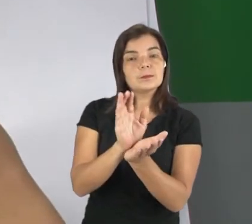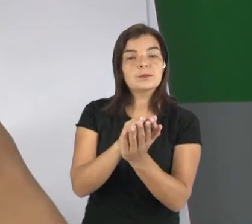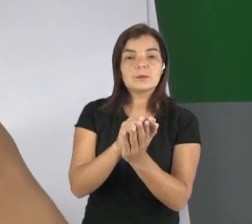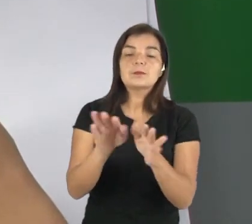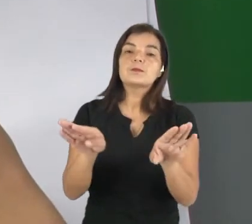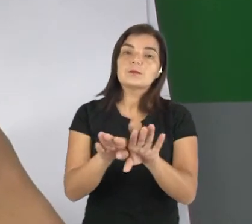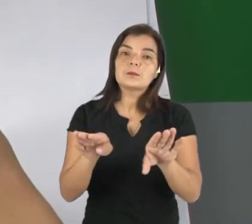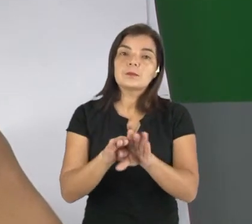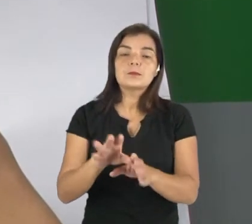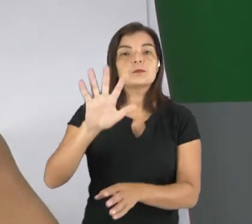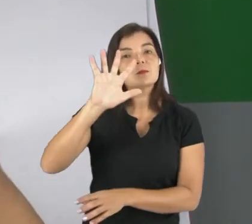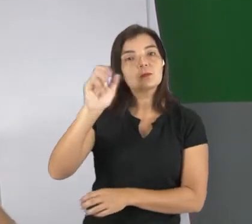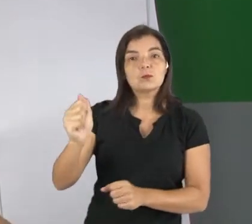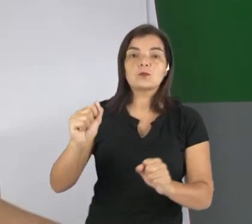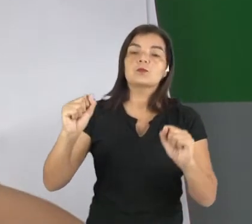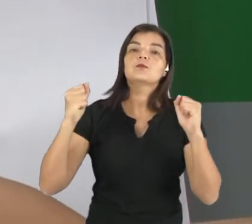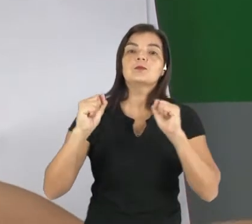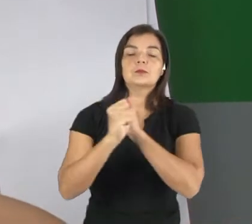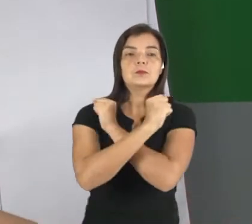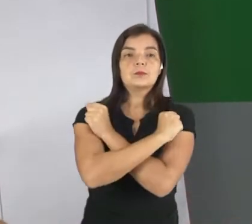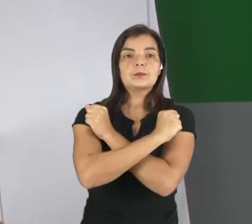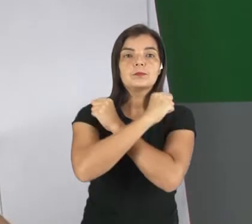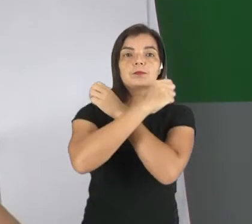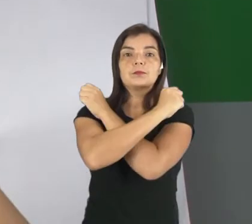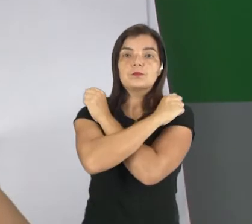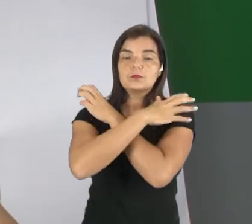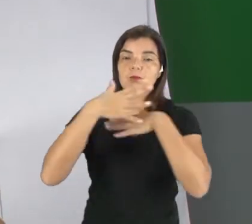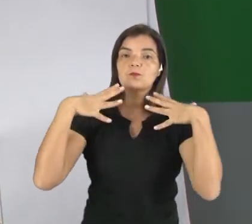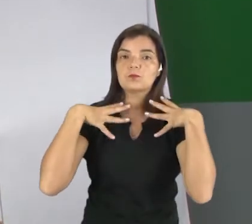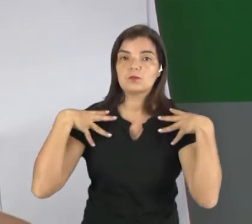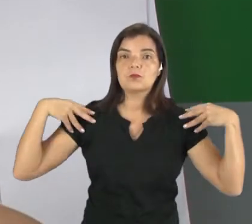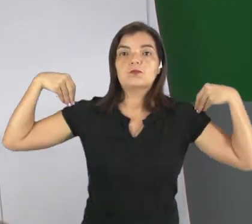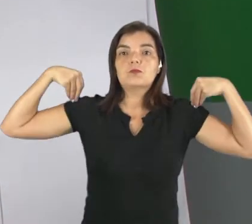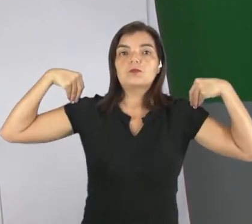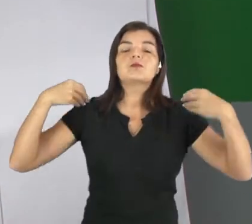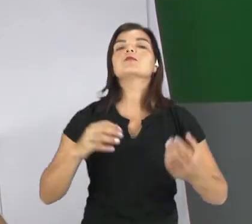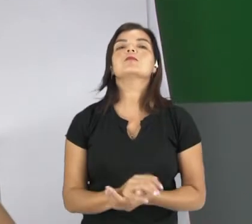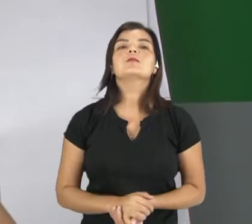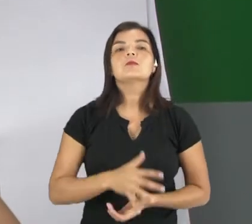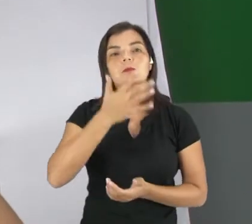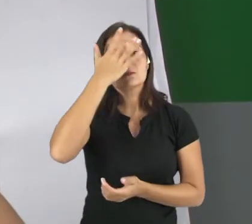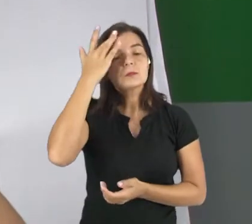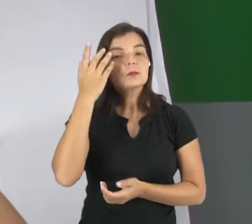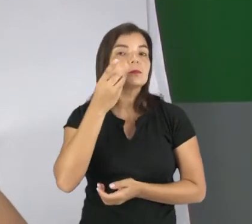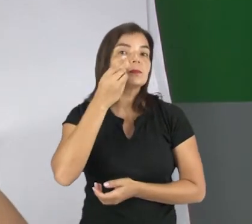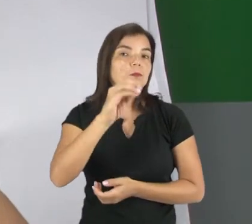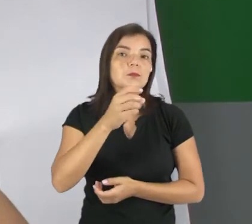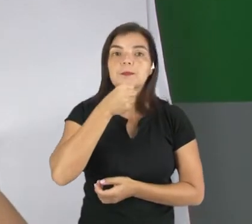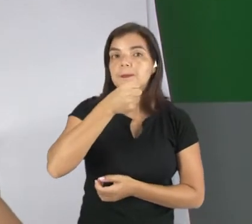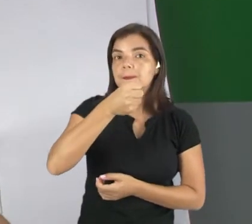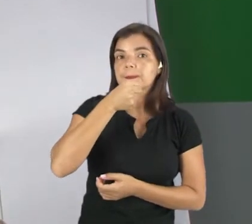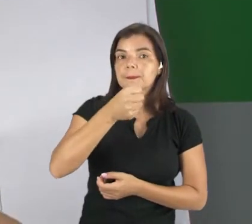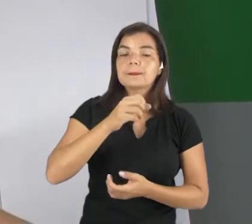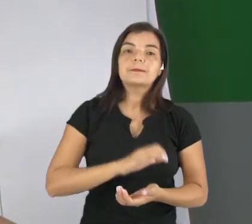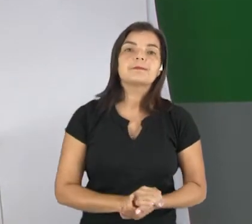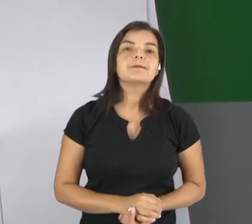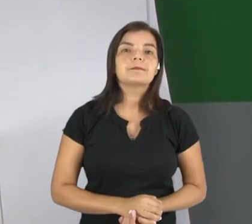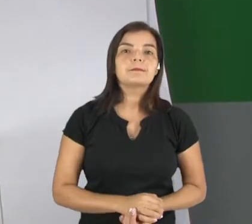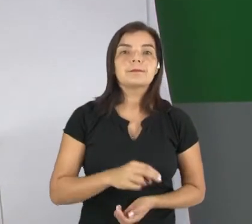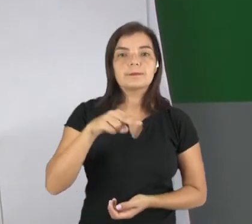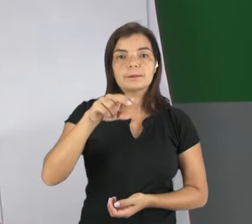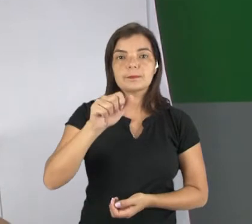Maranhão e Moçambique. Ok? Aqui tem o nome da pessoa, que no caso fez a reportagem e a data, ó, que é